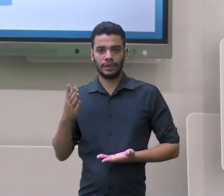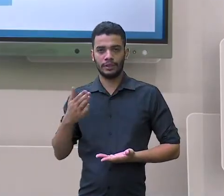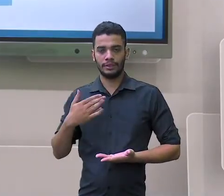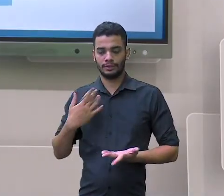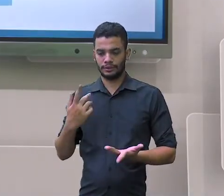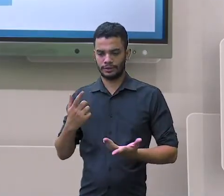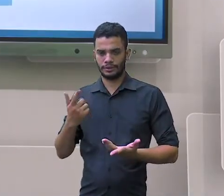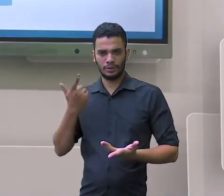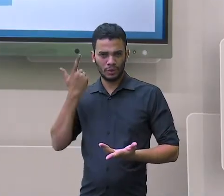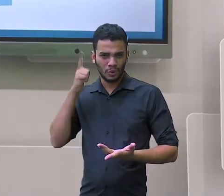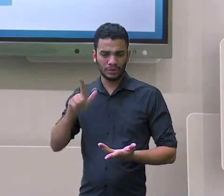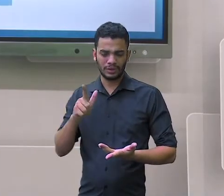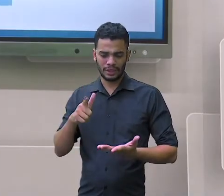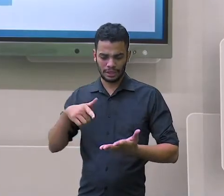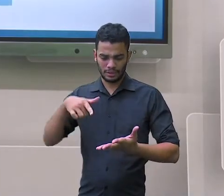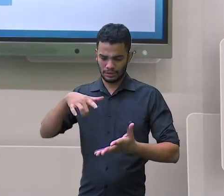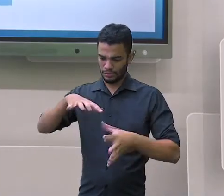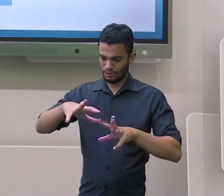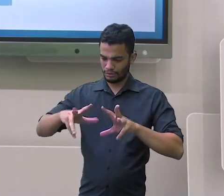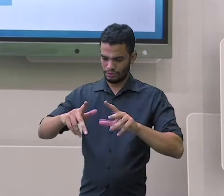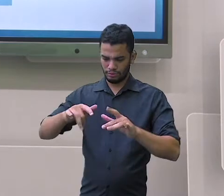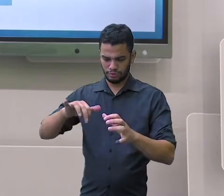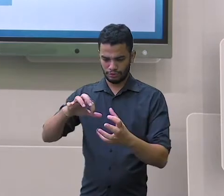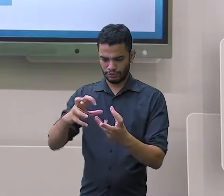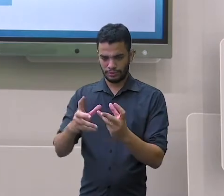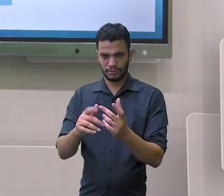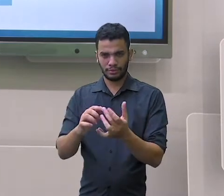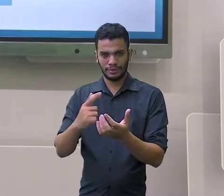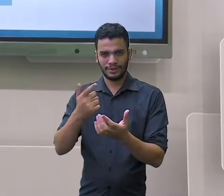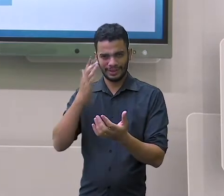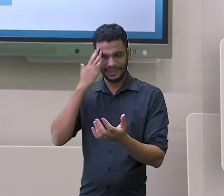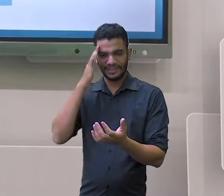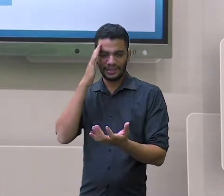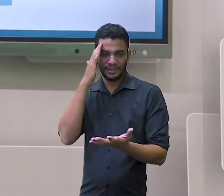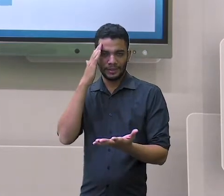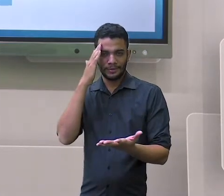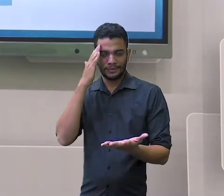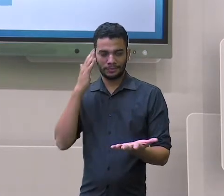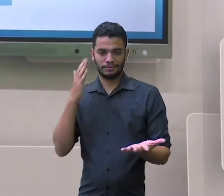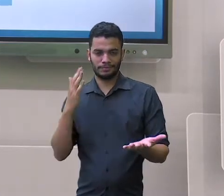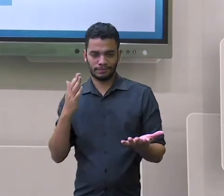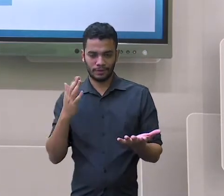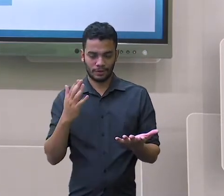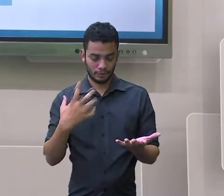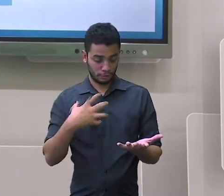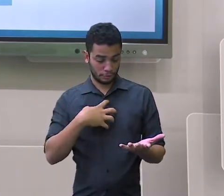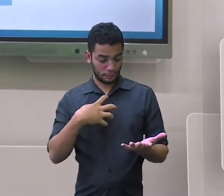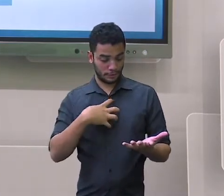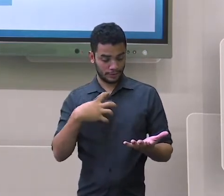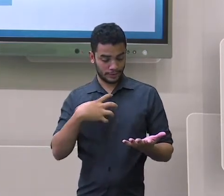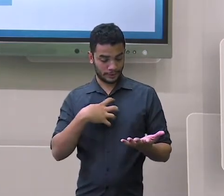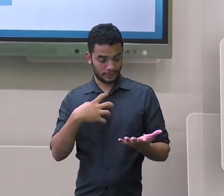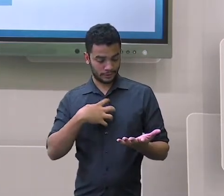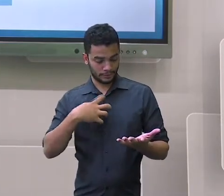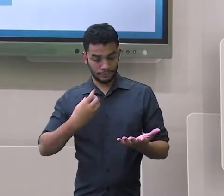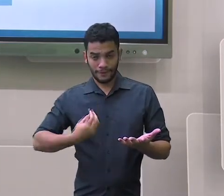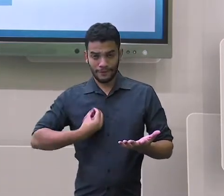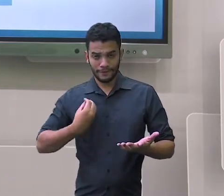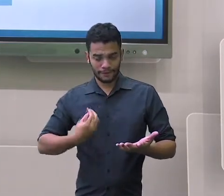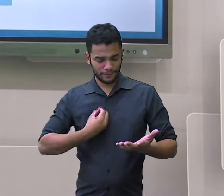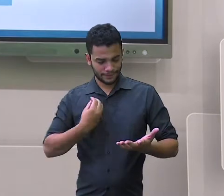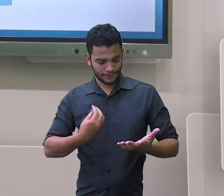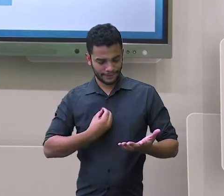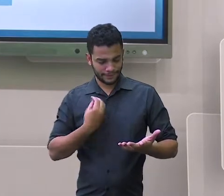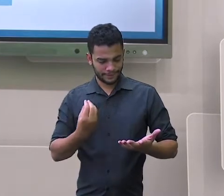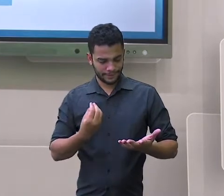forma harmoniosa. E quem ganha com isso? O nosso corpo como um todo, porque essa